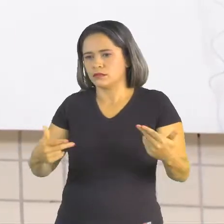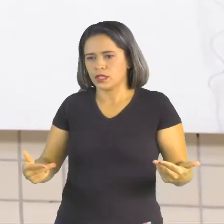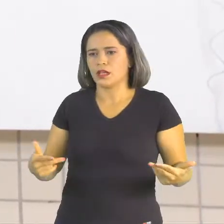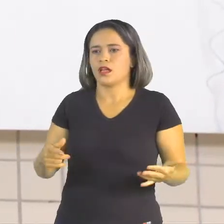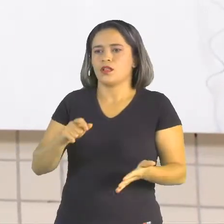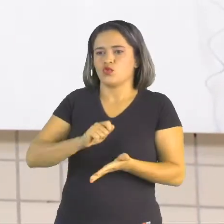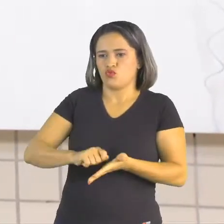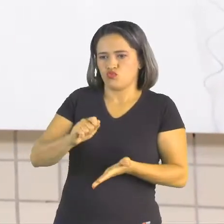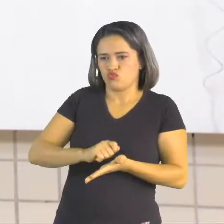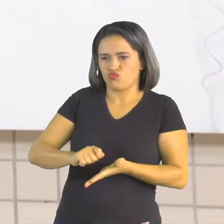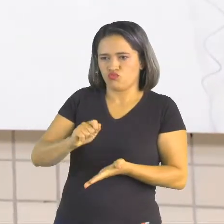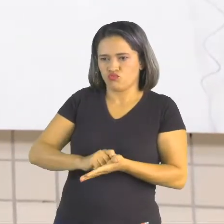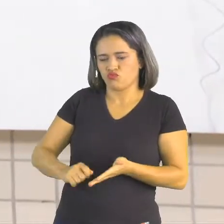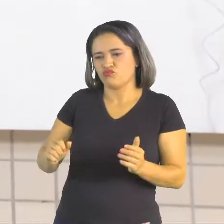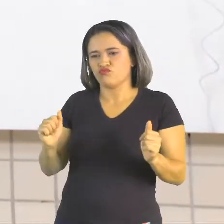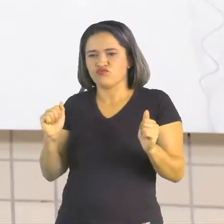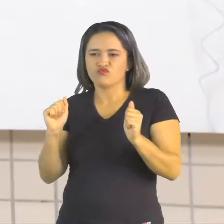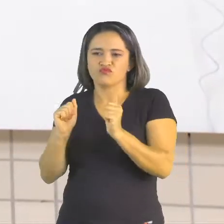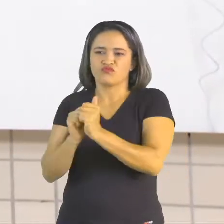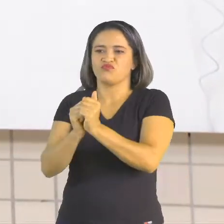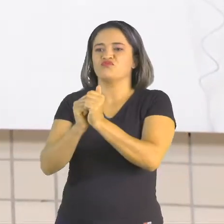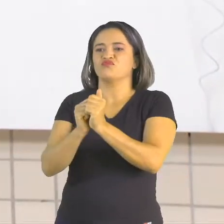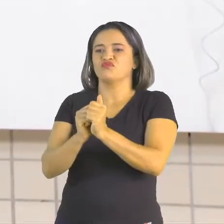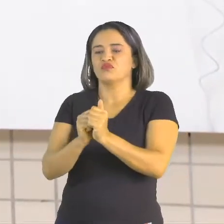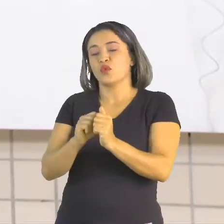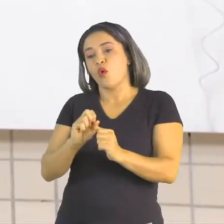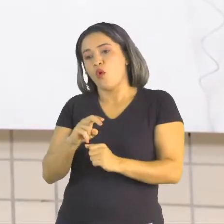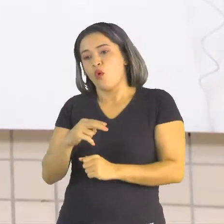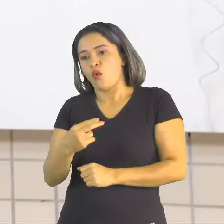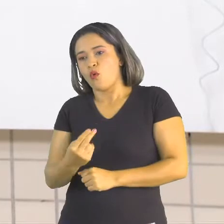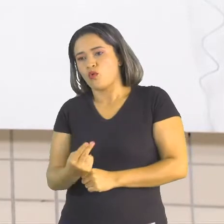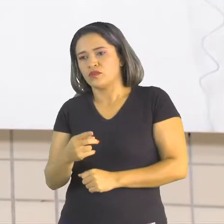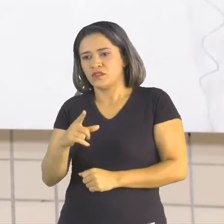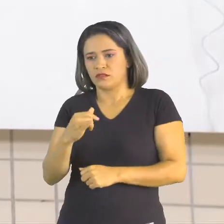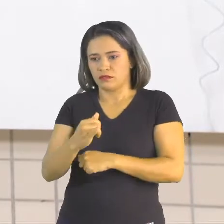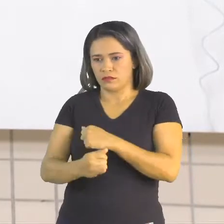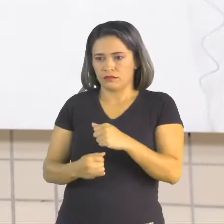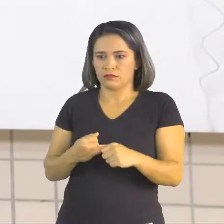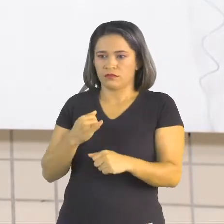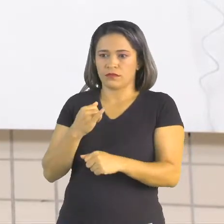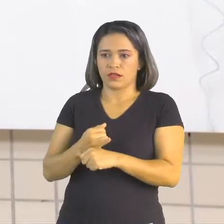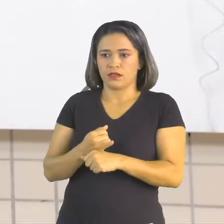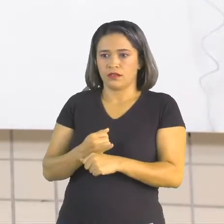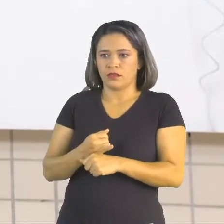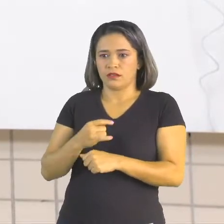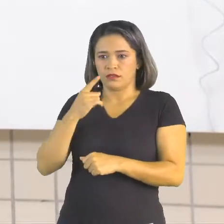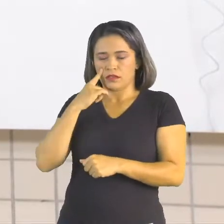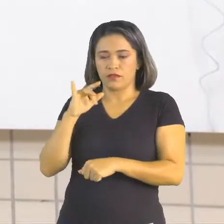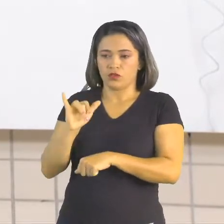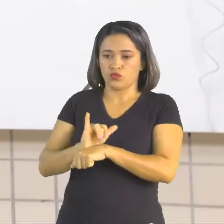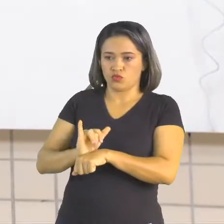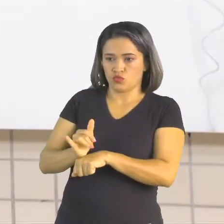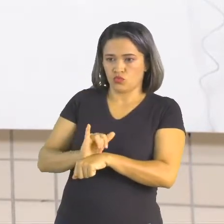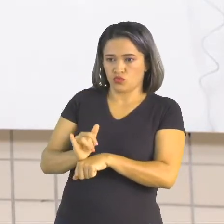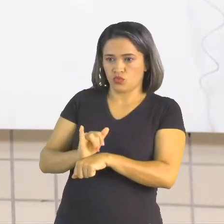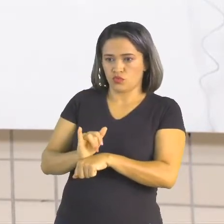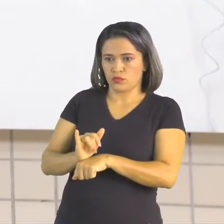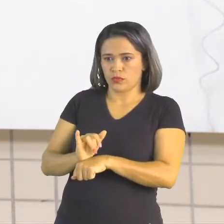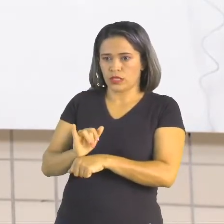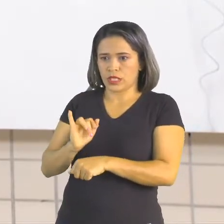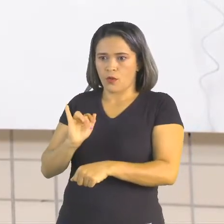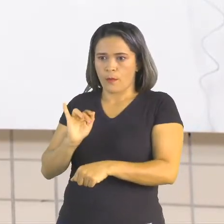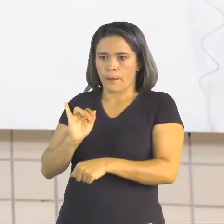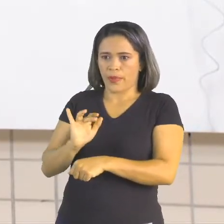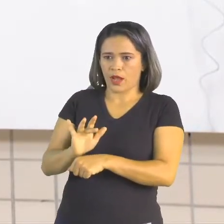eles aí, faça junto comigo, ou se você tiver internet, estiver assistindo essa nossa aula no YouTube, dá um pause aí na